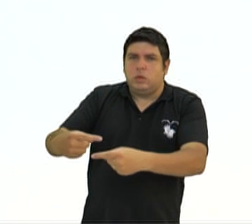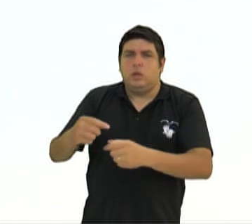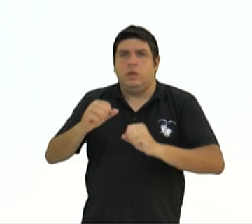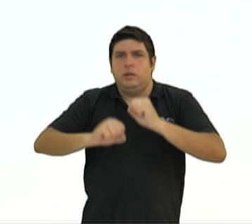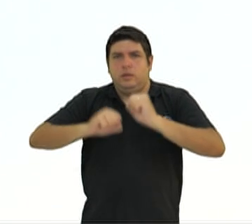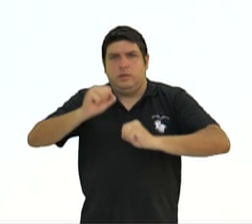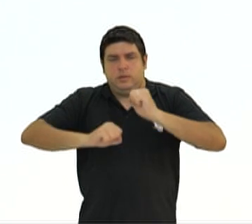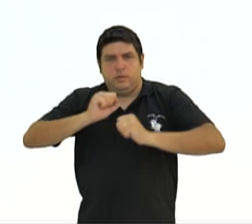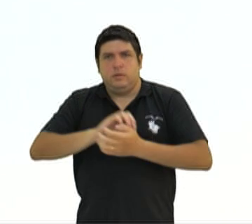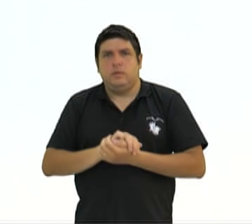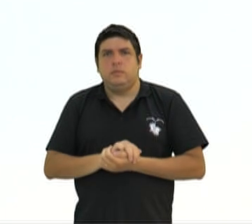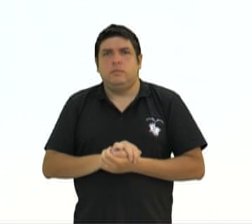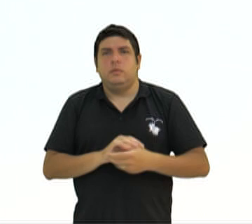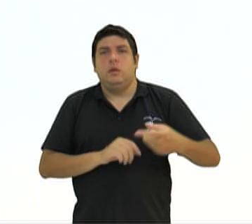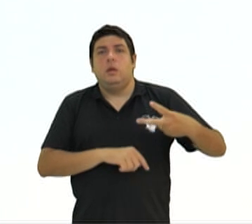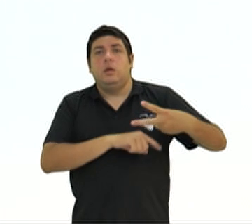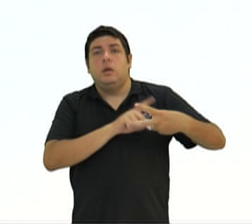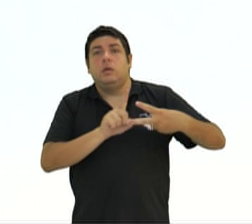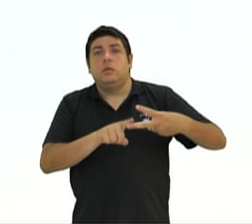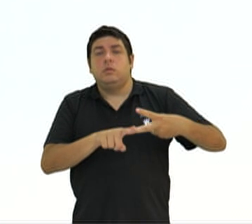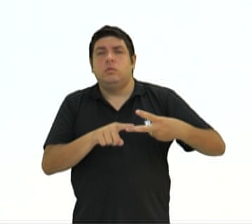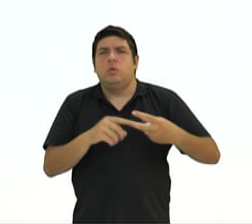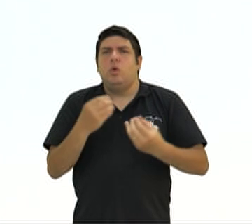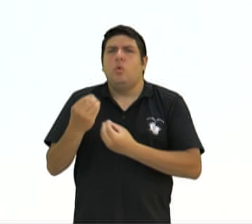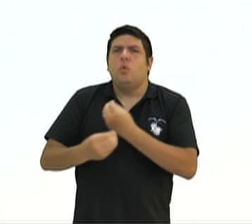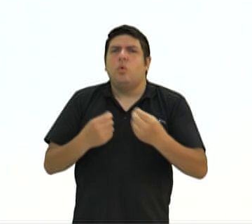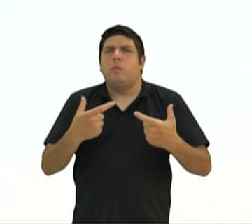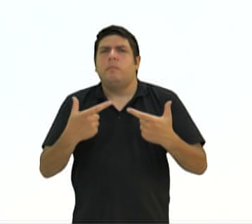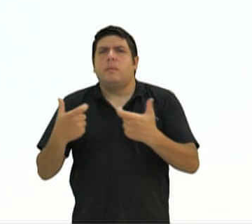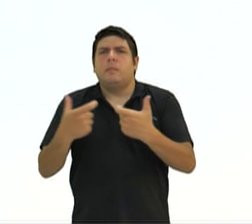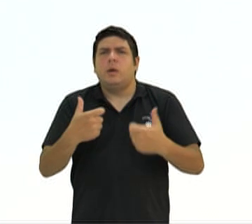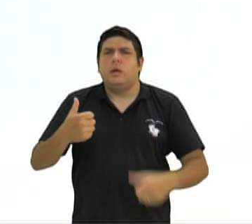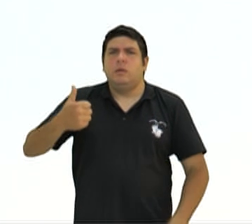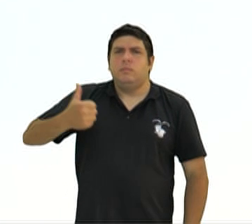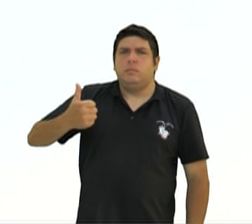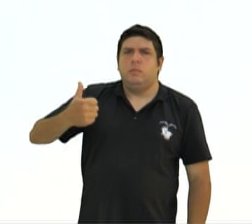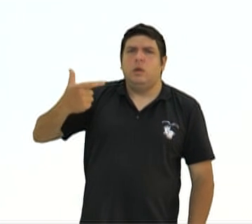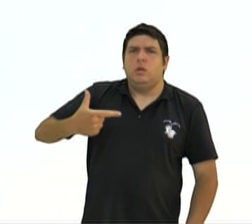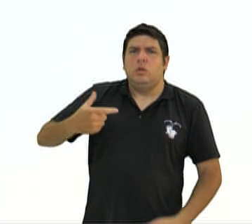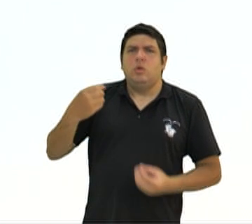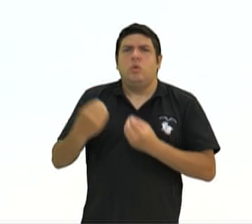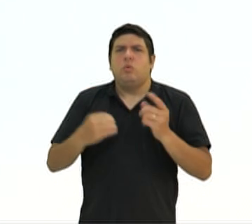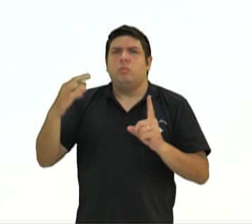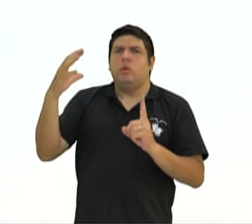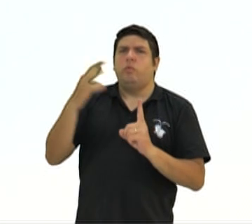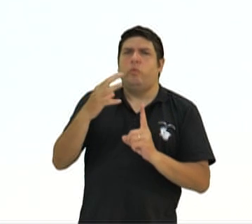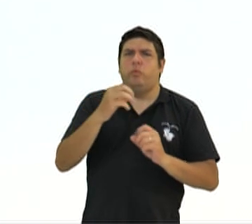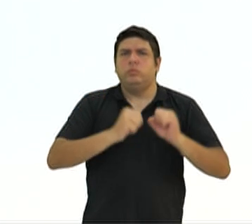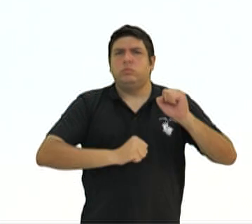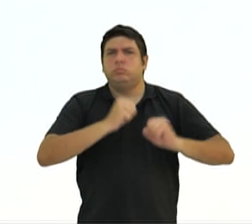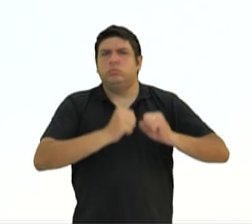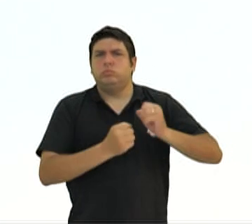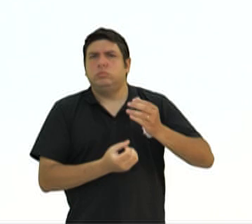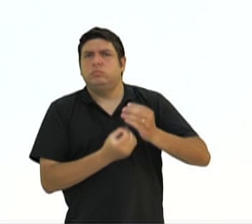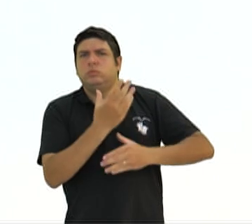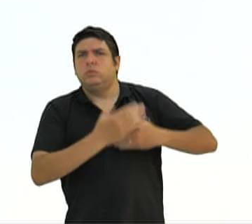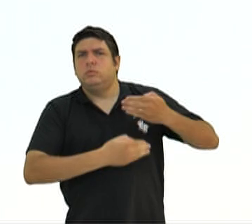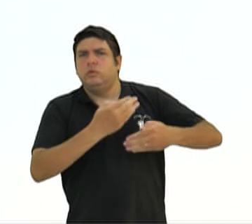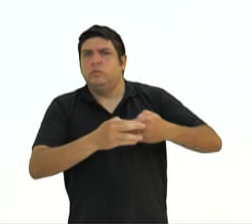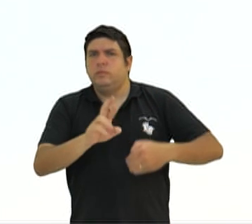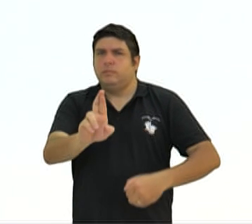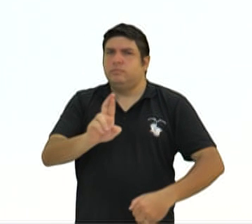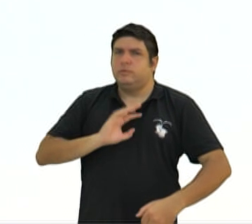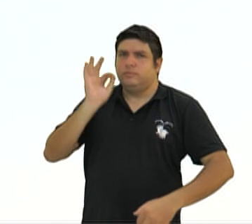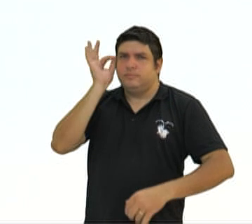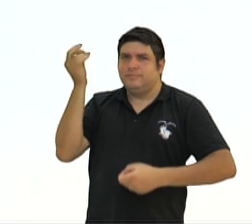outra, explicar a influência das duas grandes guerras mundiais na industrialização do Brasil. Conseguem fazer isso? Responda e a gente já